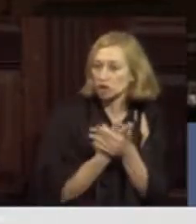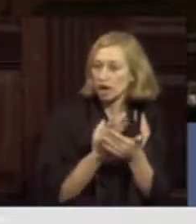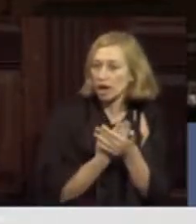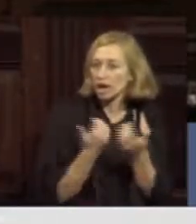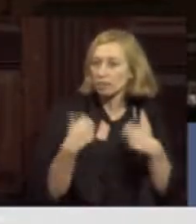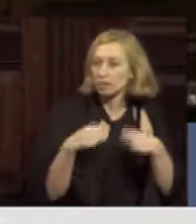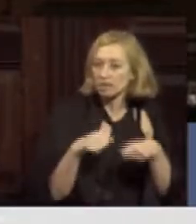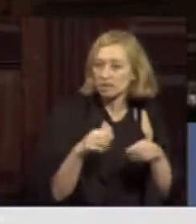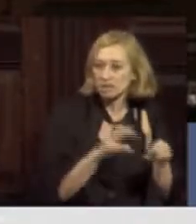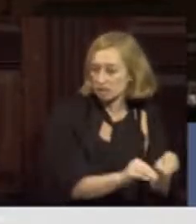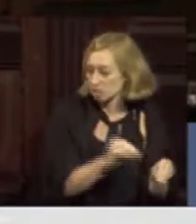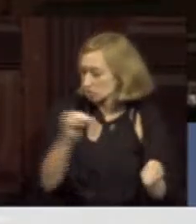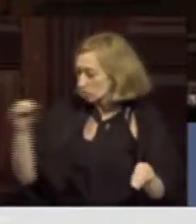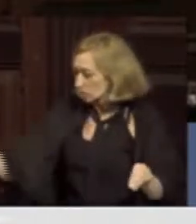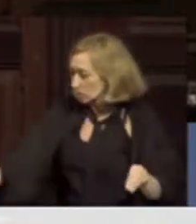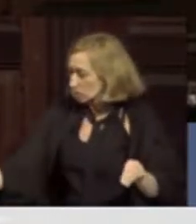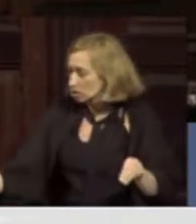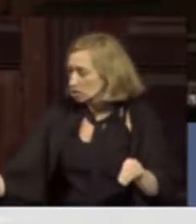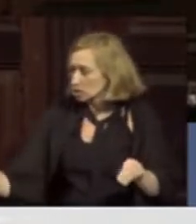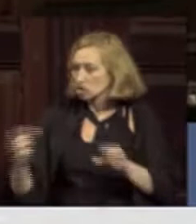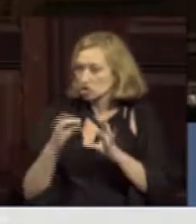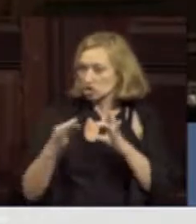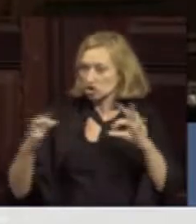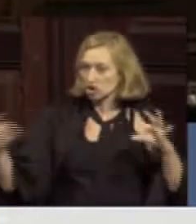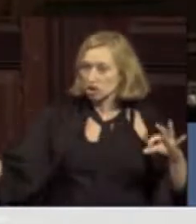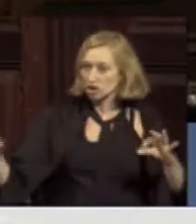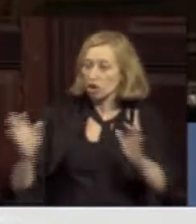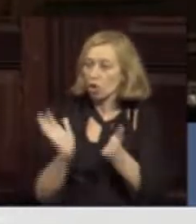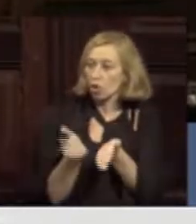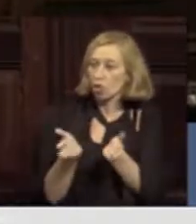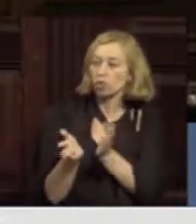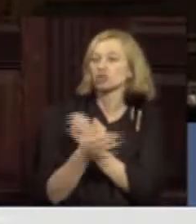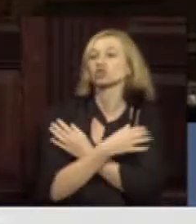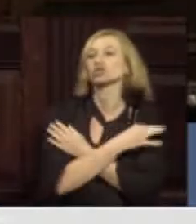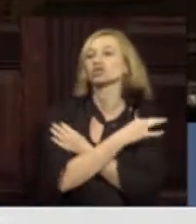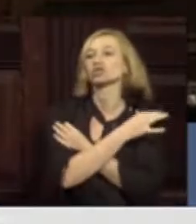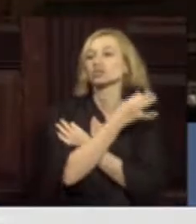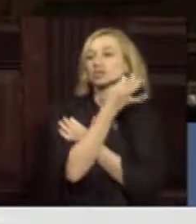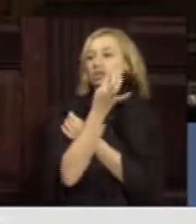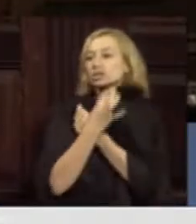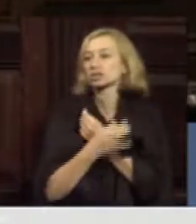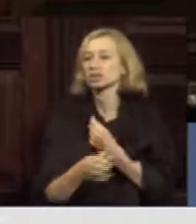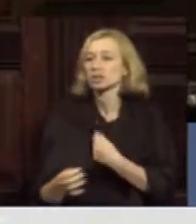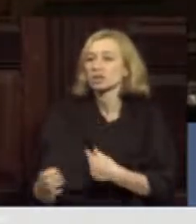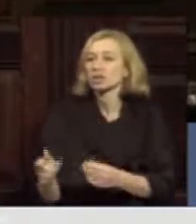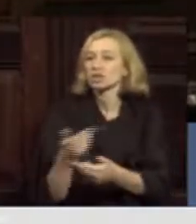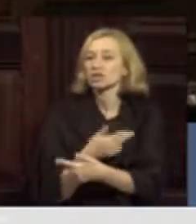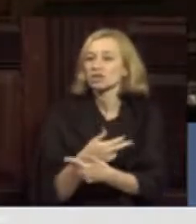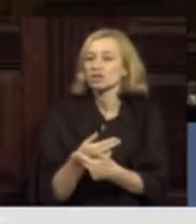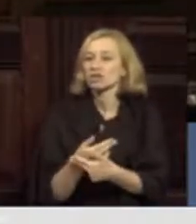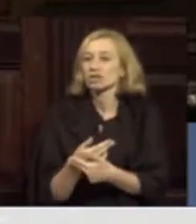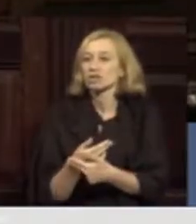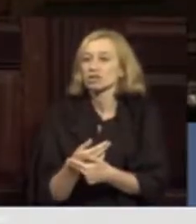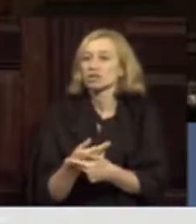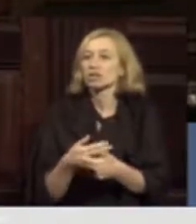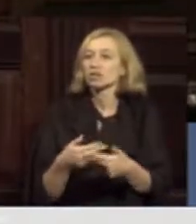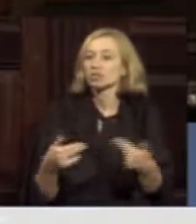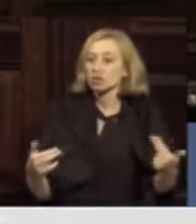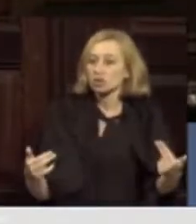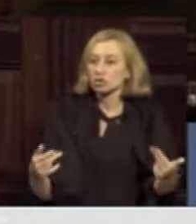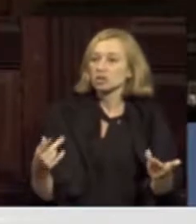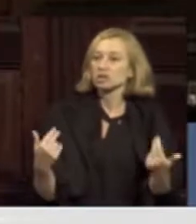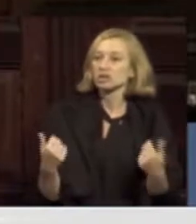Dantas, onde elas moravam, quando hoje estão no distrito de Conselheiro Paulino. Muitos desafios que precisam